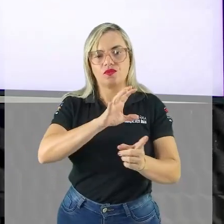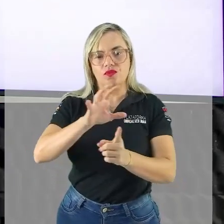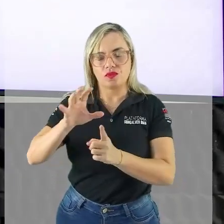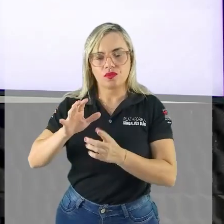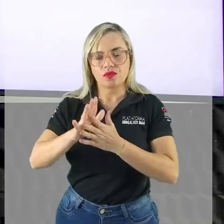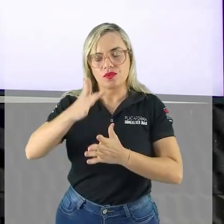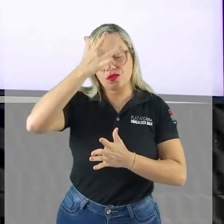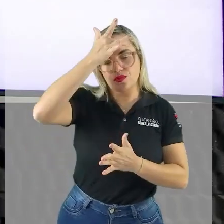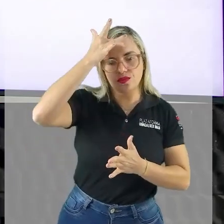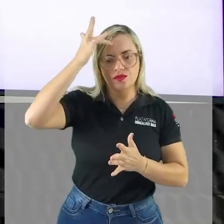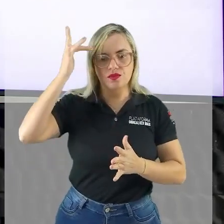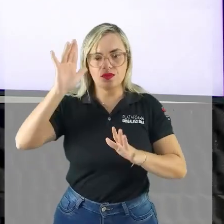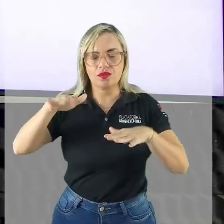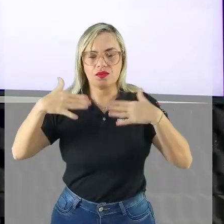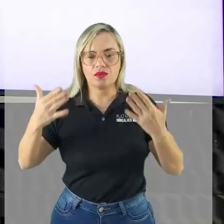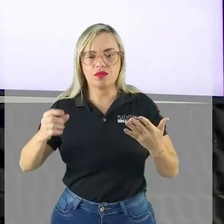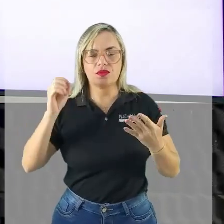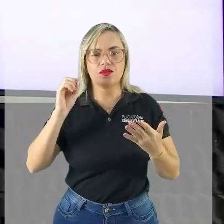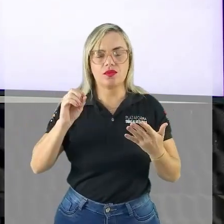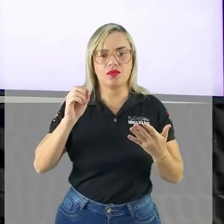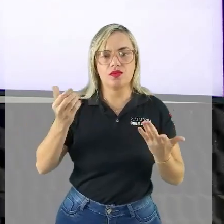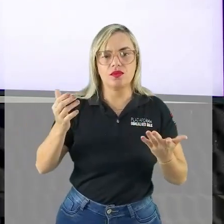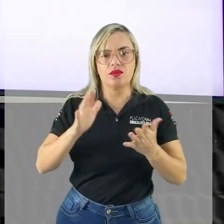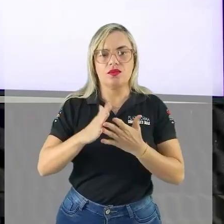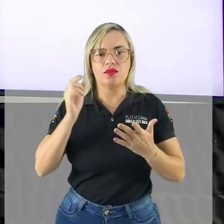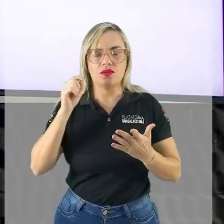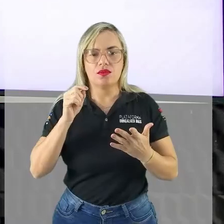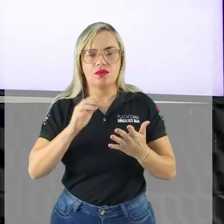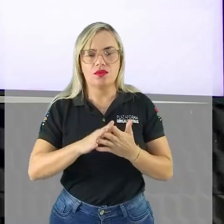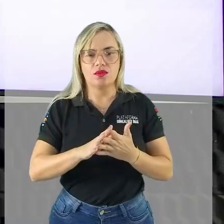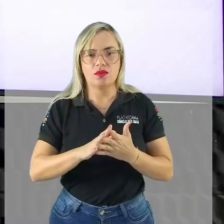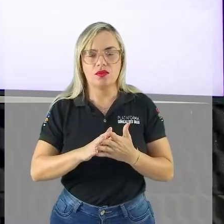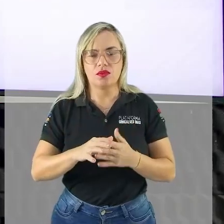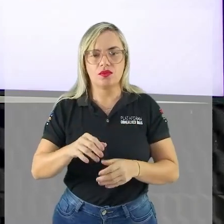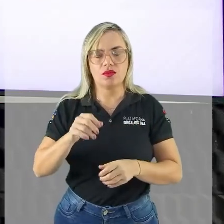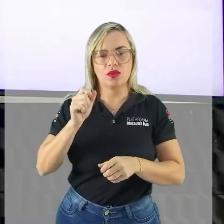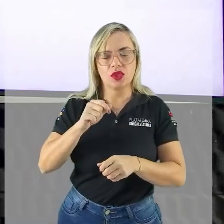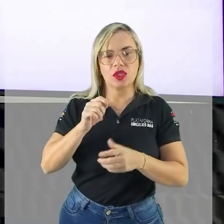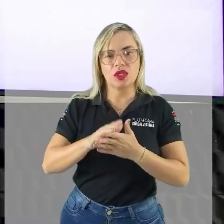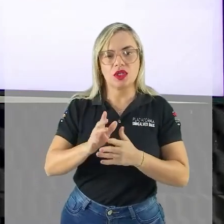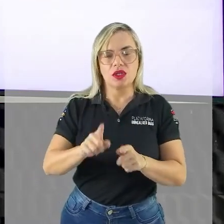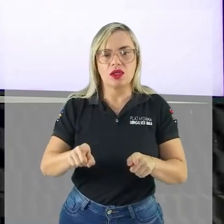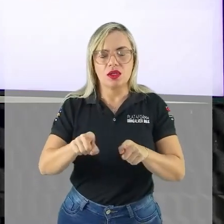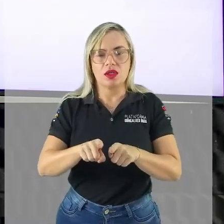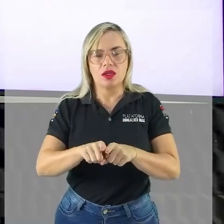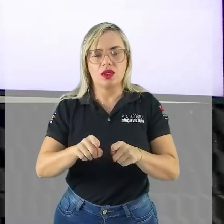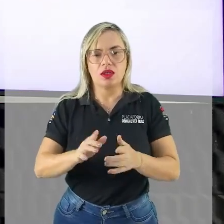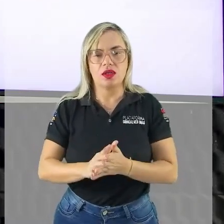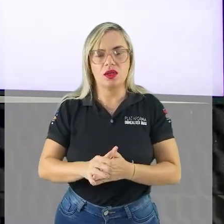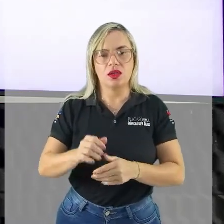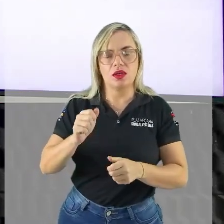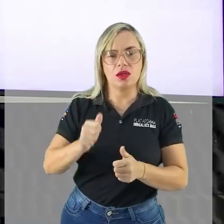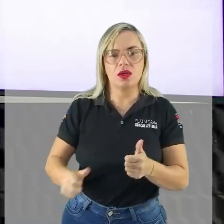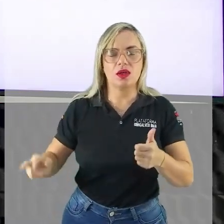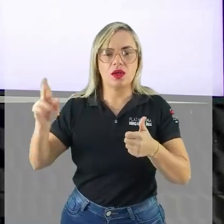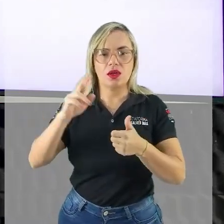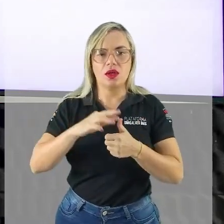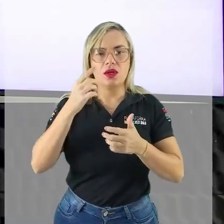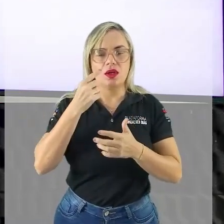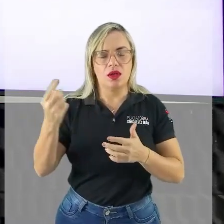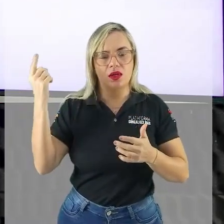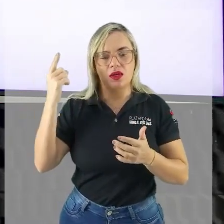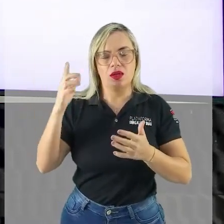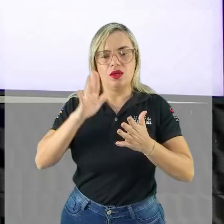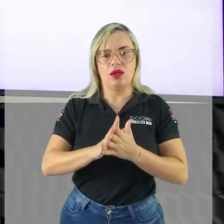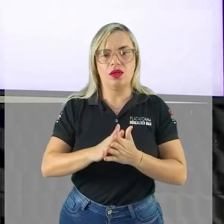influenciar pessoas, né? Determinado cargo, né? também transmite essa esfera de poder.